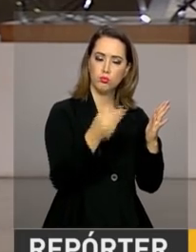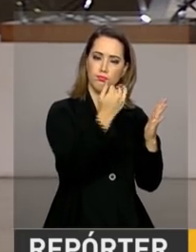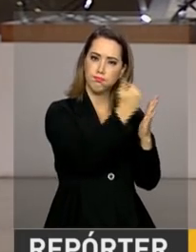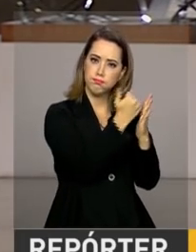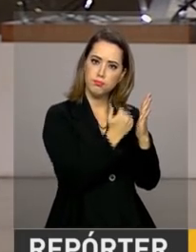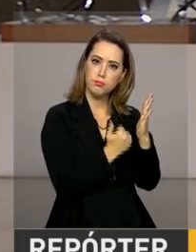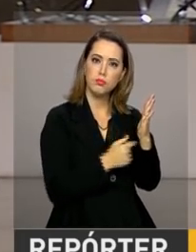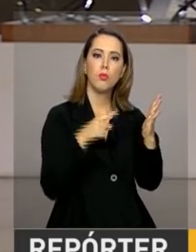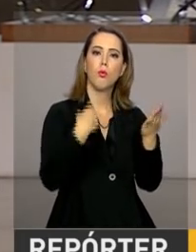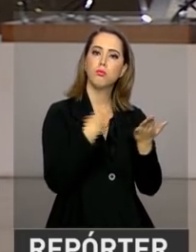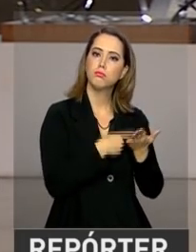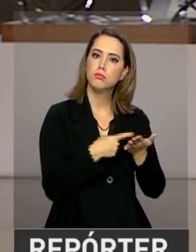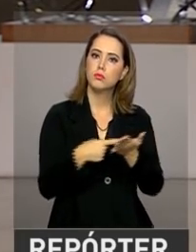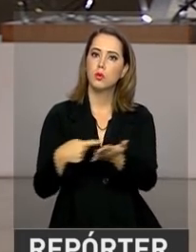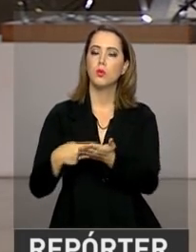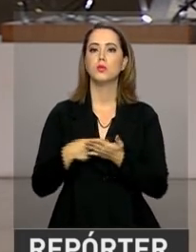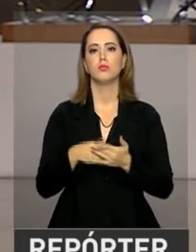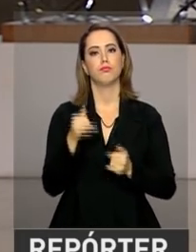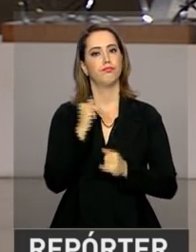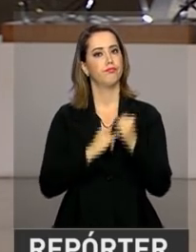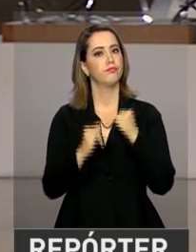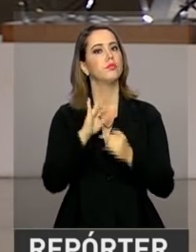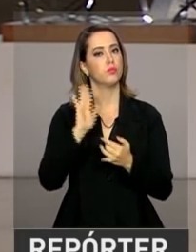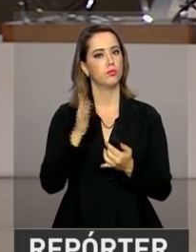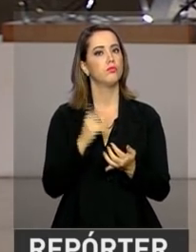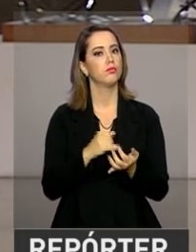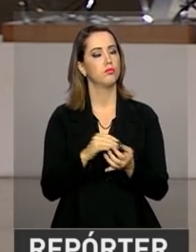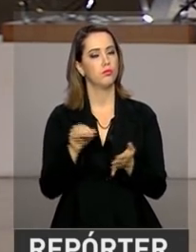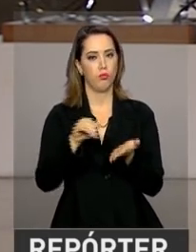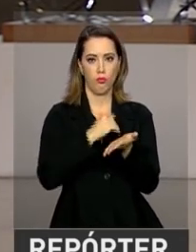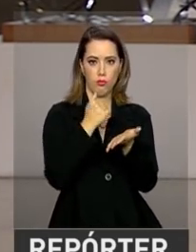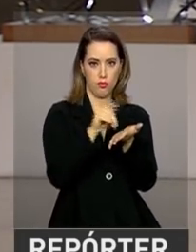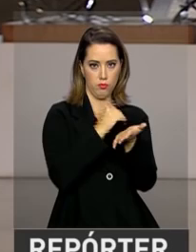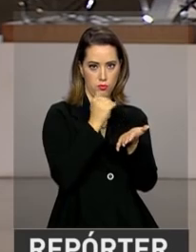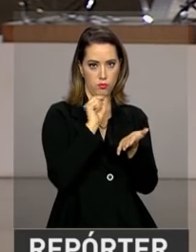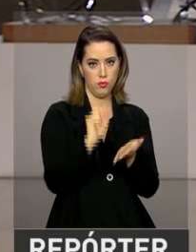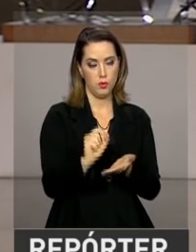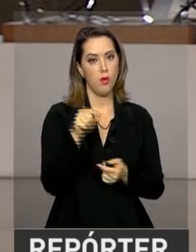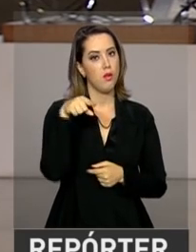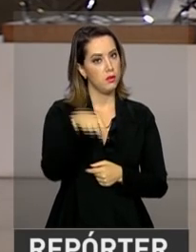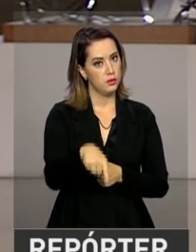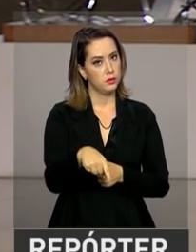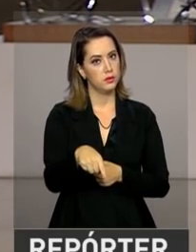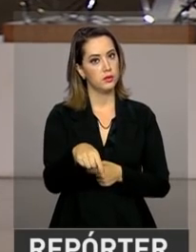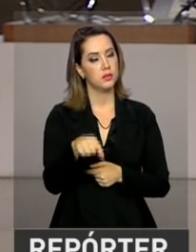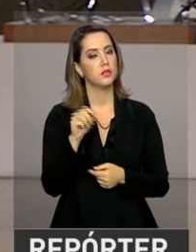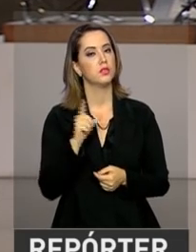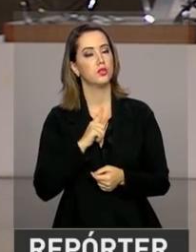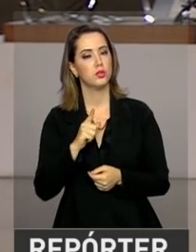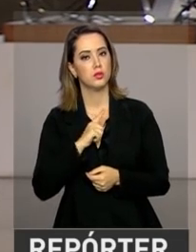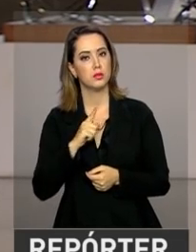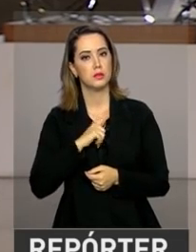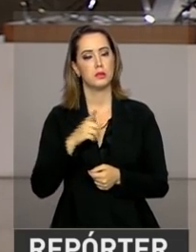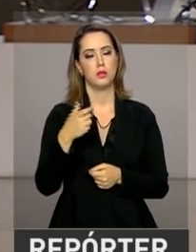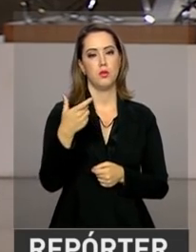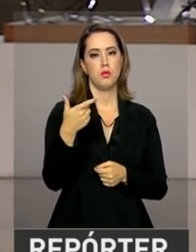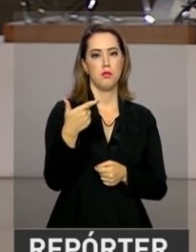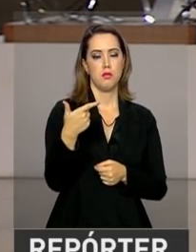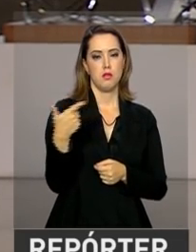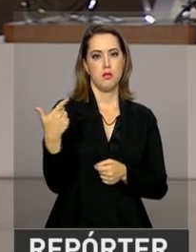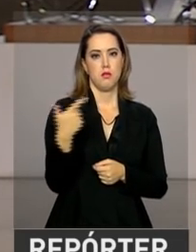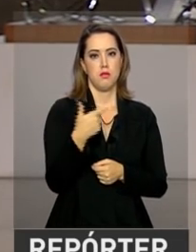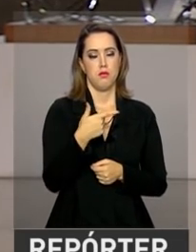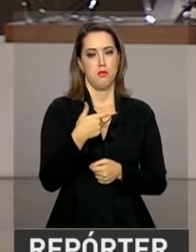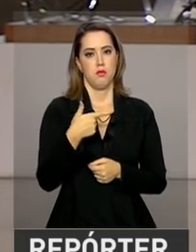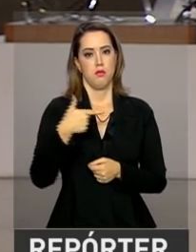comprova aí as informações prestadas na hora da inscrição. Nesta edição do Proi, são ofertadas aí